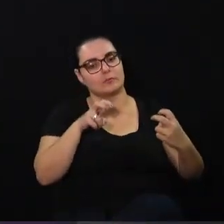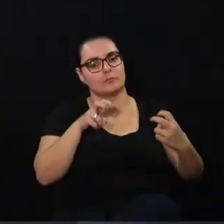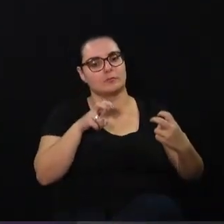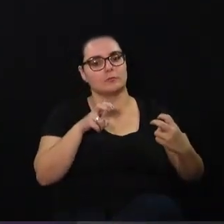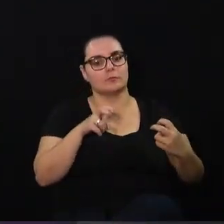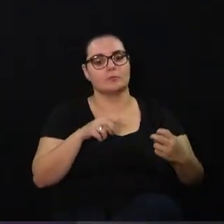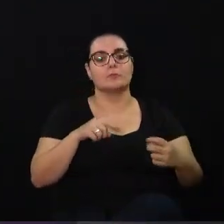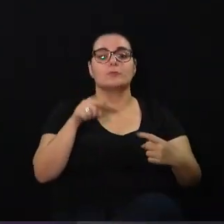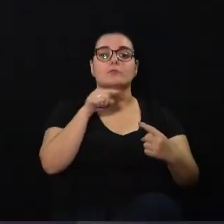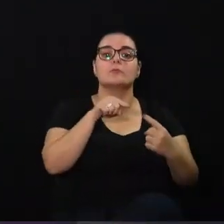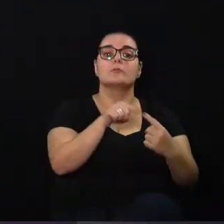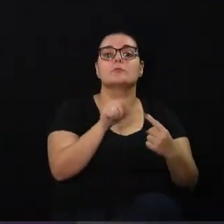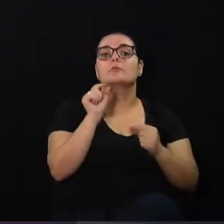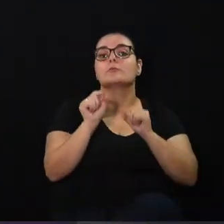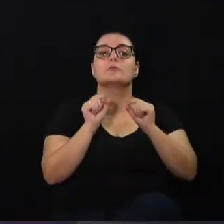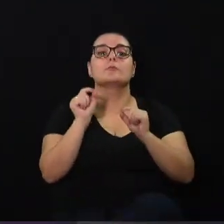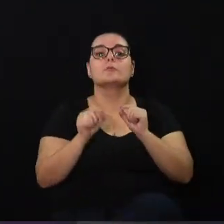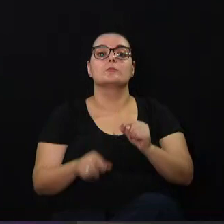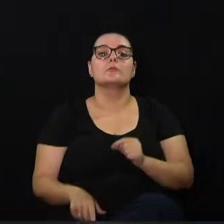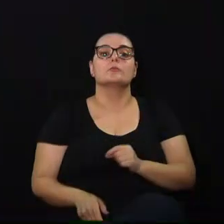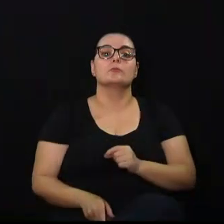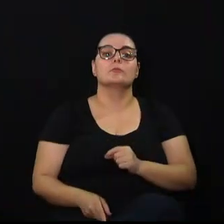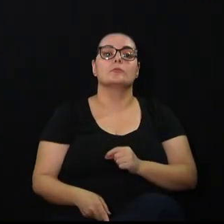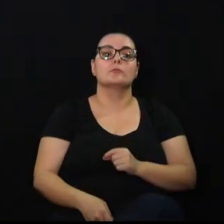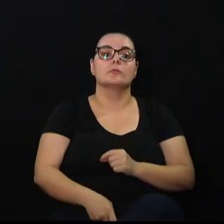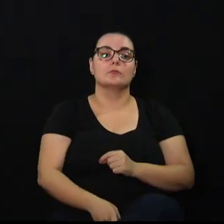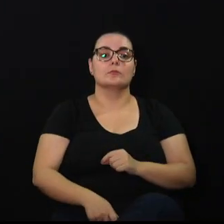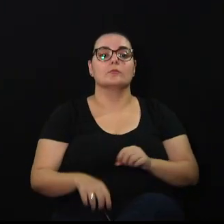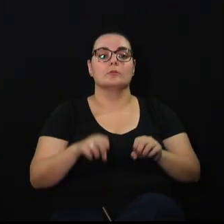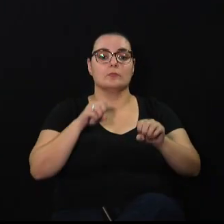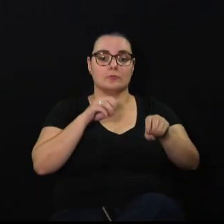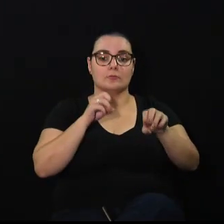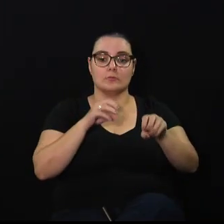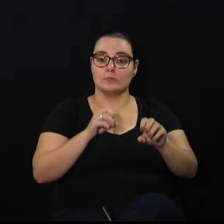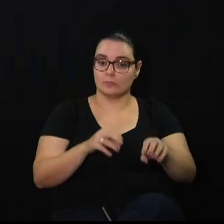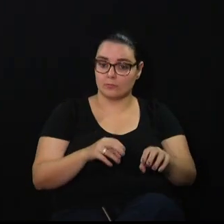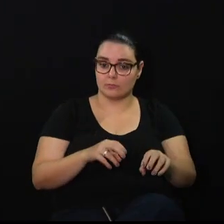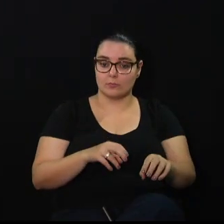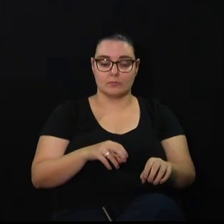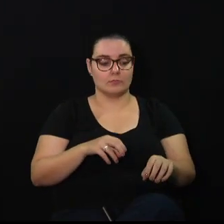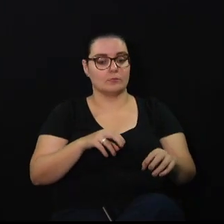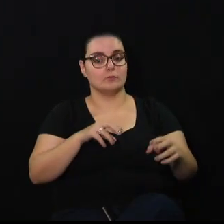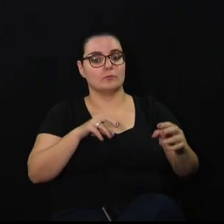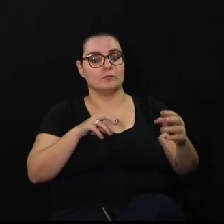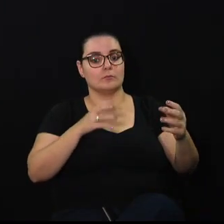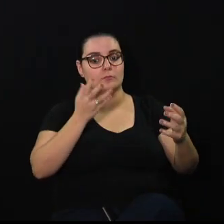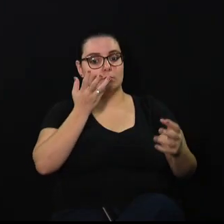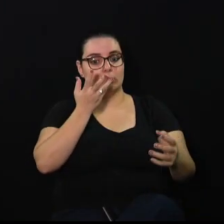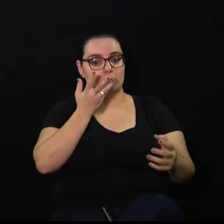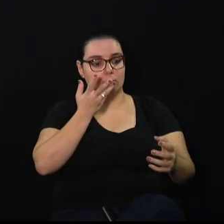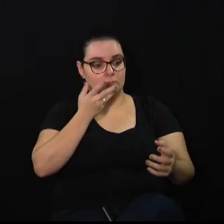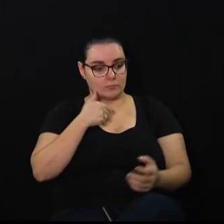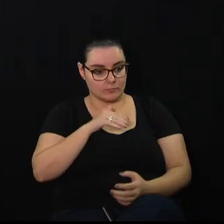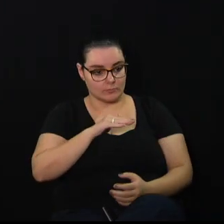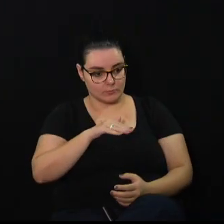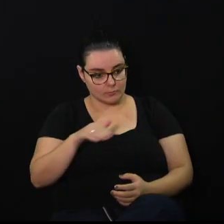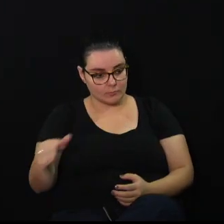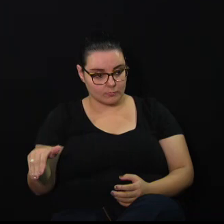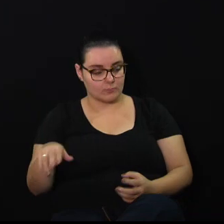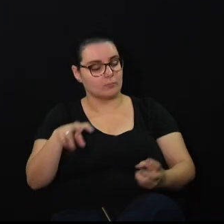objetivo permanecer fazer com que a gente ensina a criança permanecer sentada mediante instrução